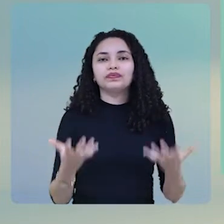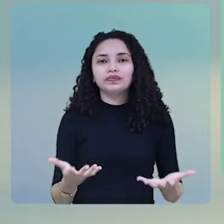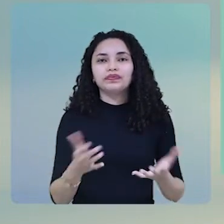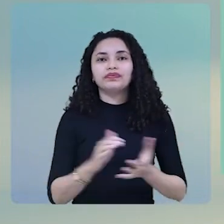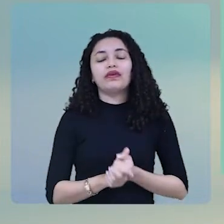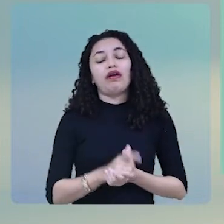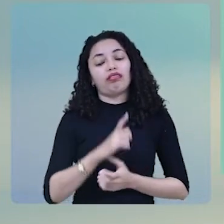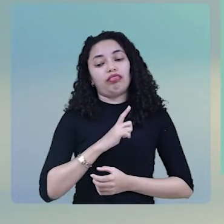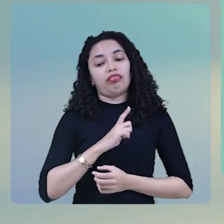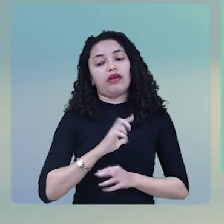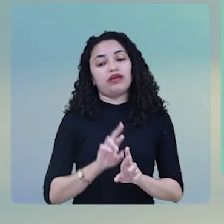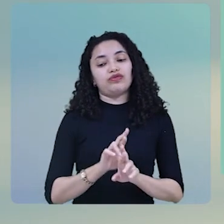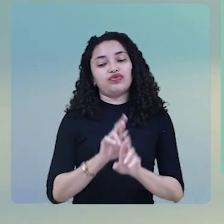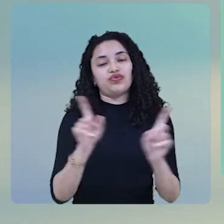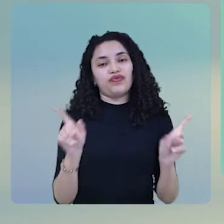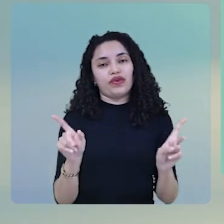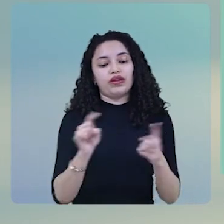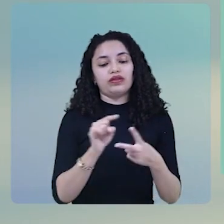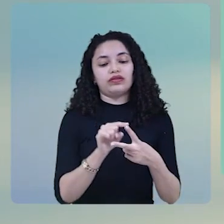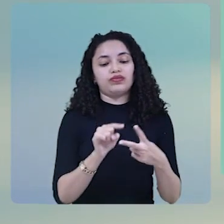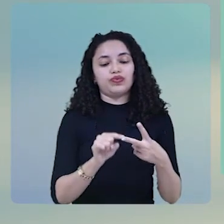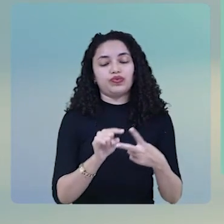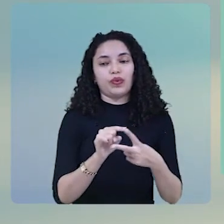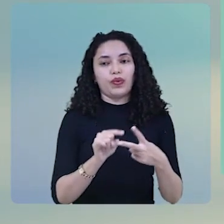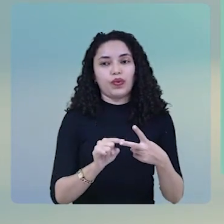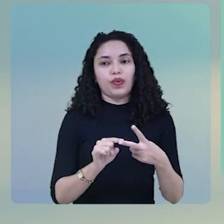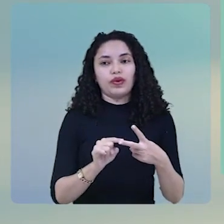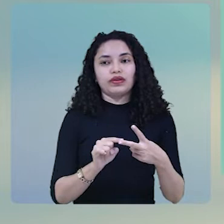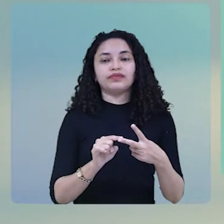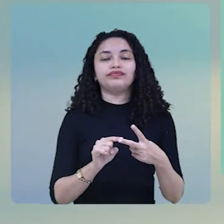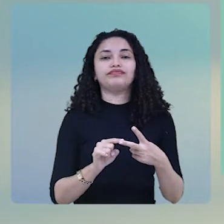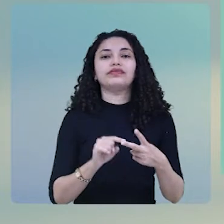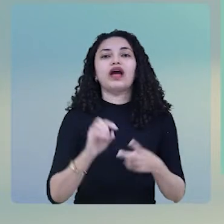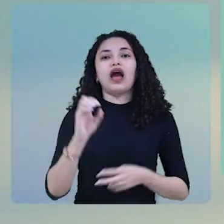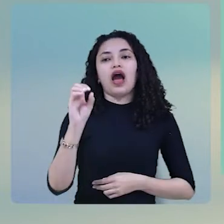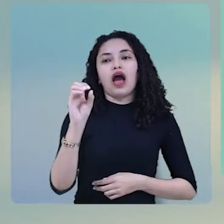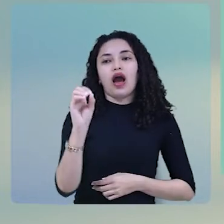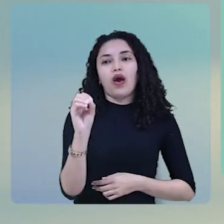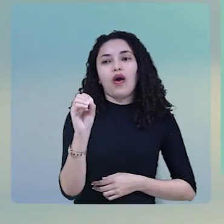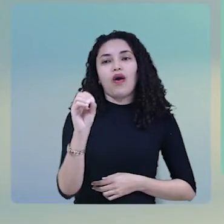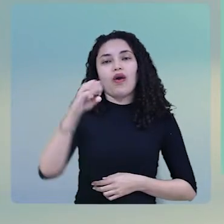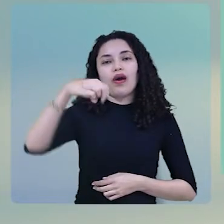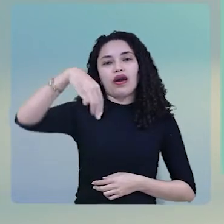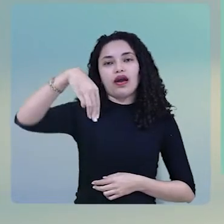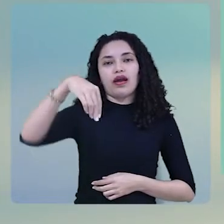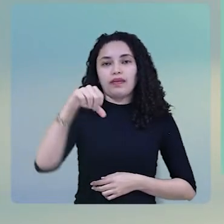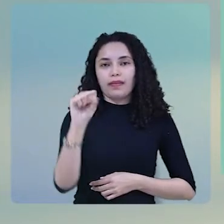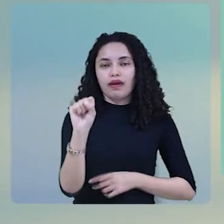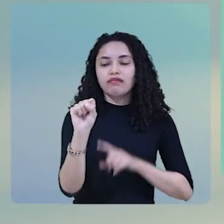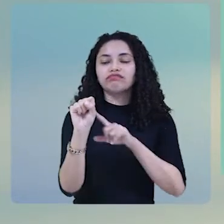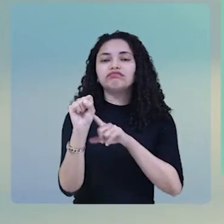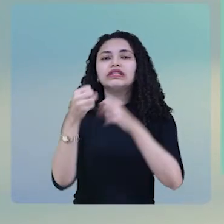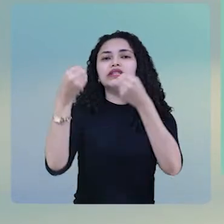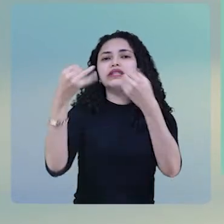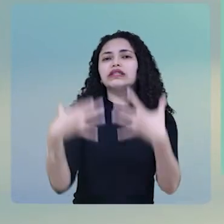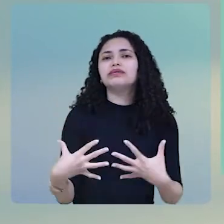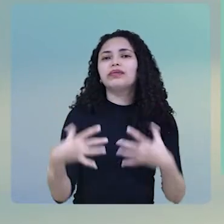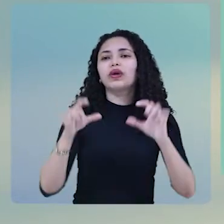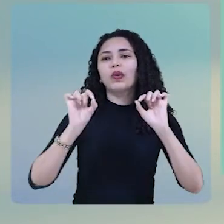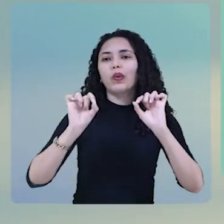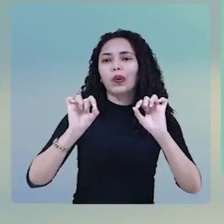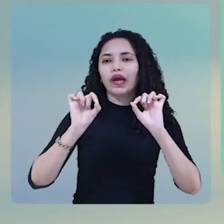uma diferença. Vamos lá. Segundo a Organização Mundial da Saúde, a atividade